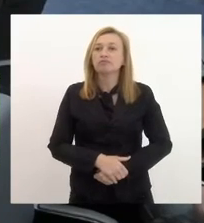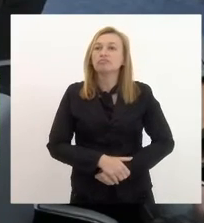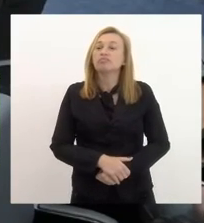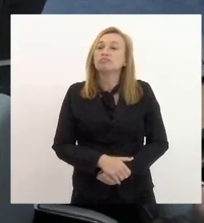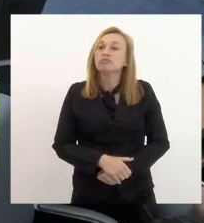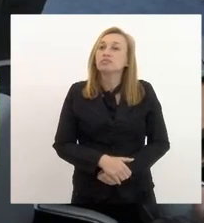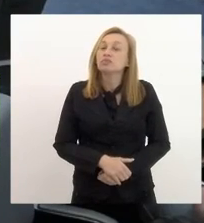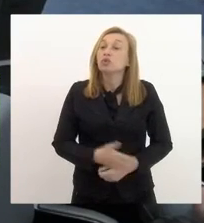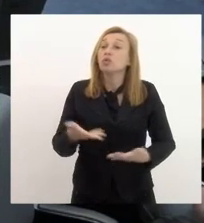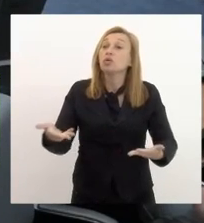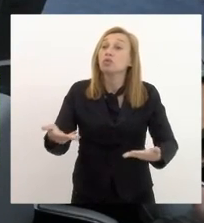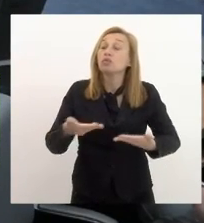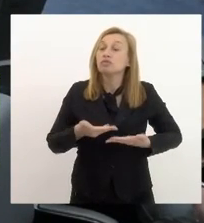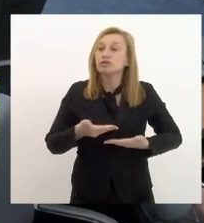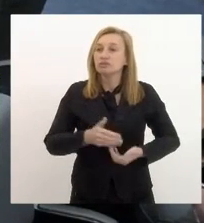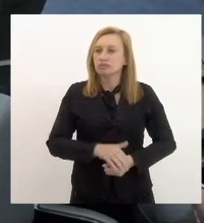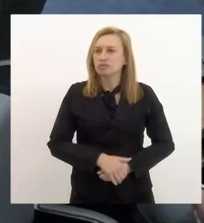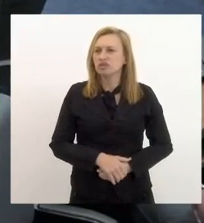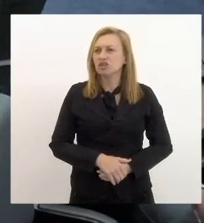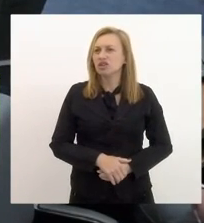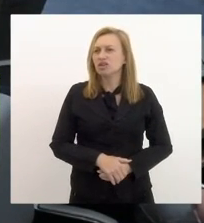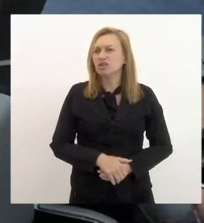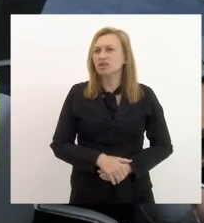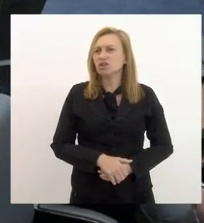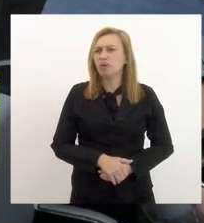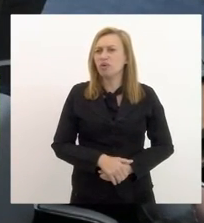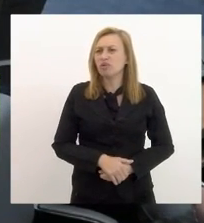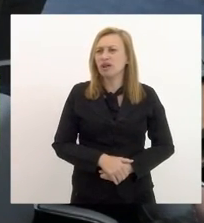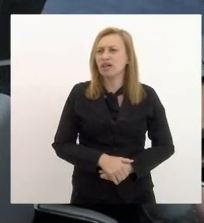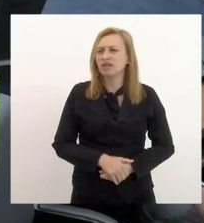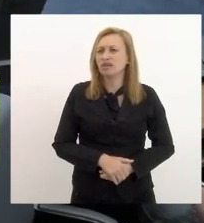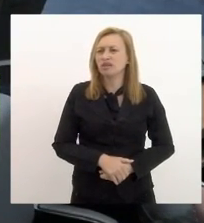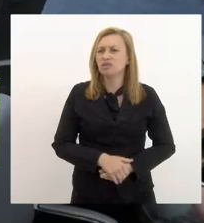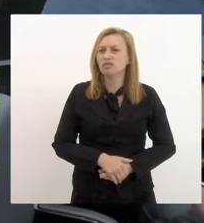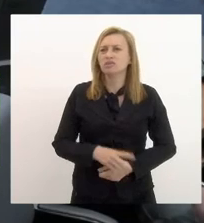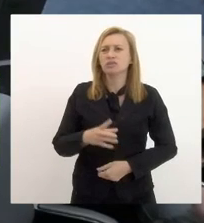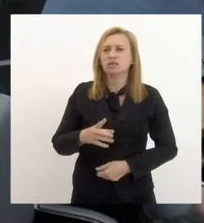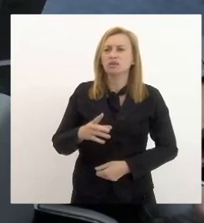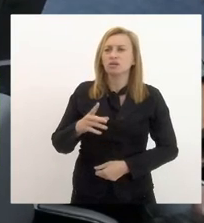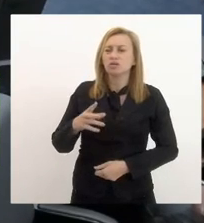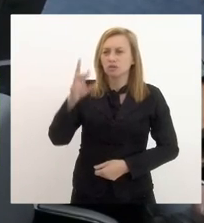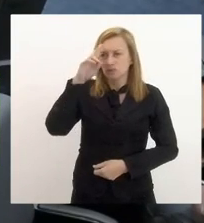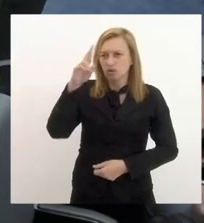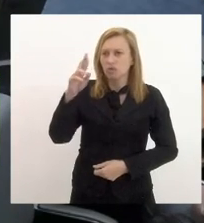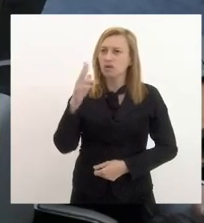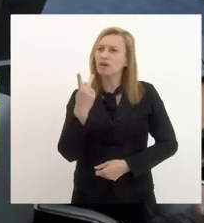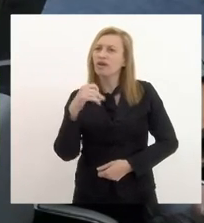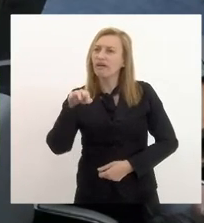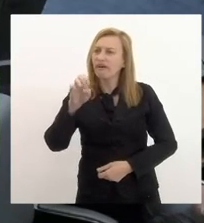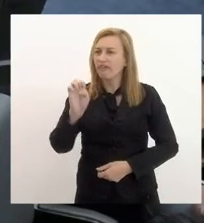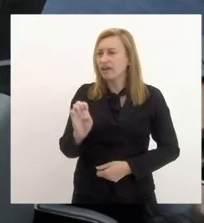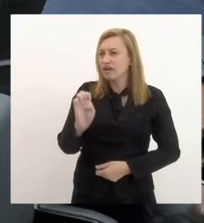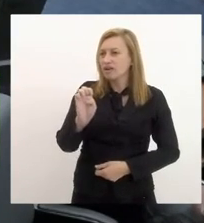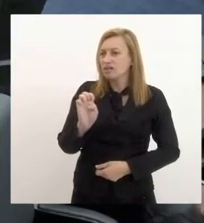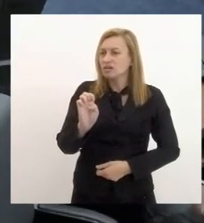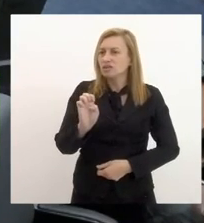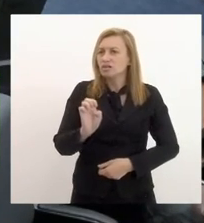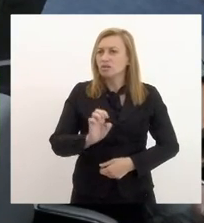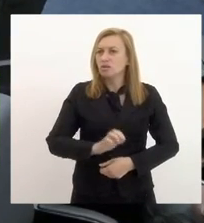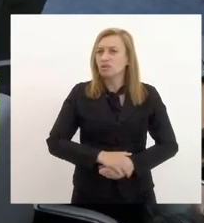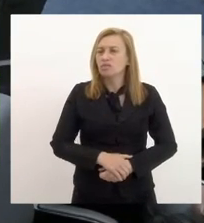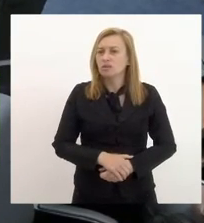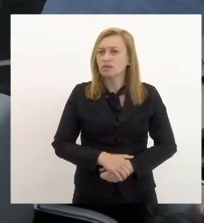eu convido eu convido o senhor Henrique Figueira vossa excelência tem três